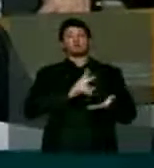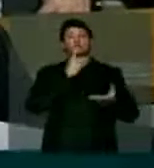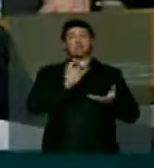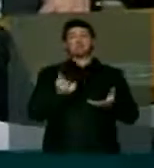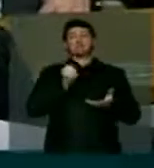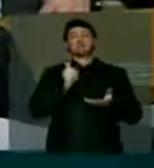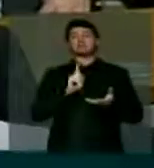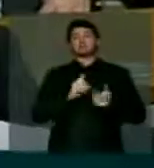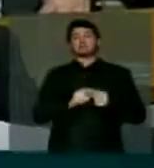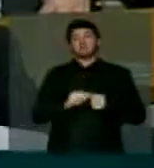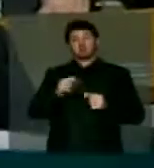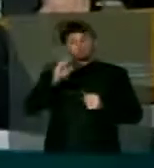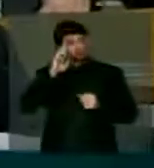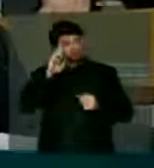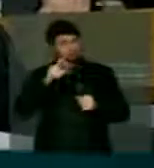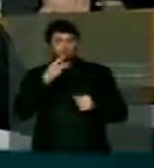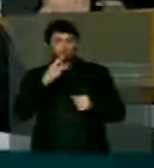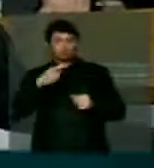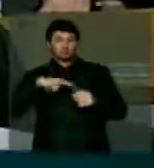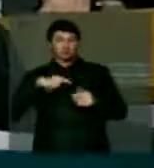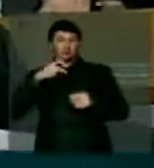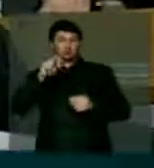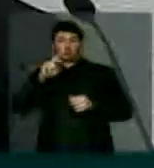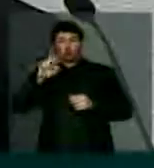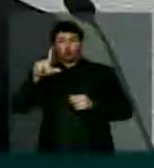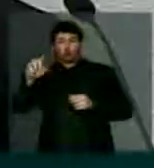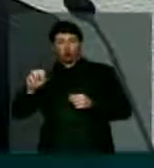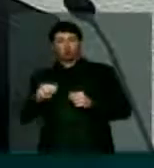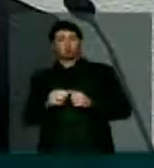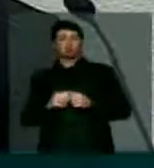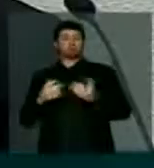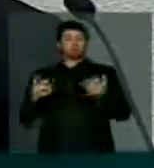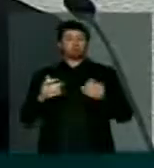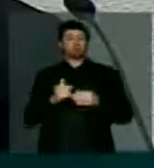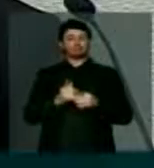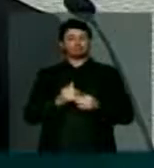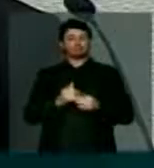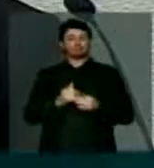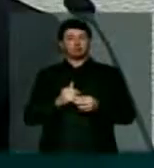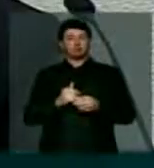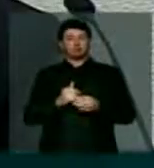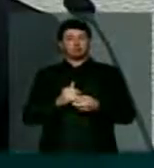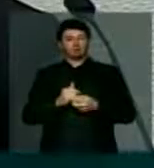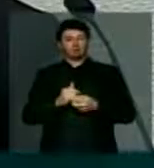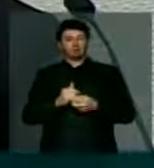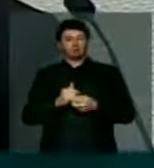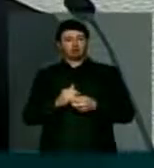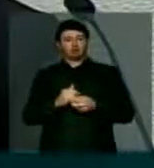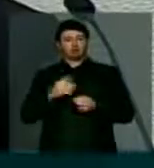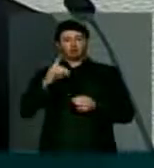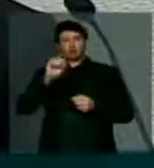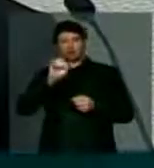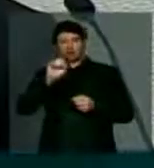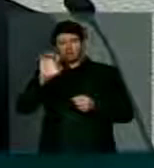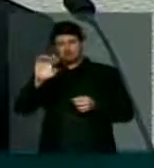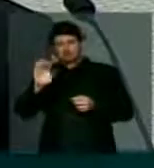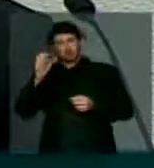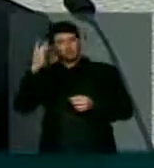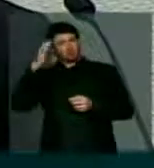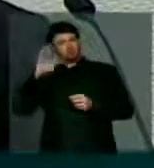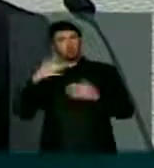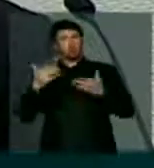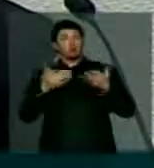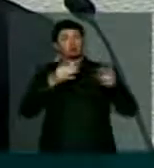recebeu, ela diz que não recebeu, o senhor diz que tem o protocolo. Eu não sei exatamente que dossiê é submetido ao Conselho de